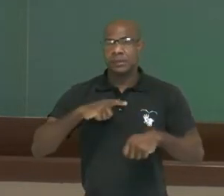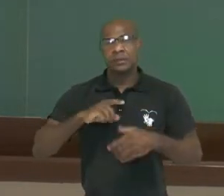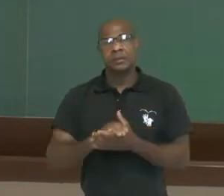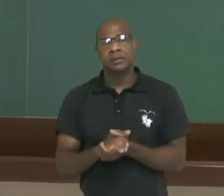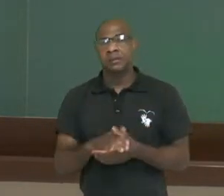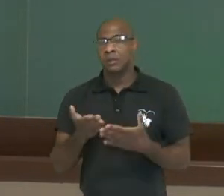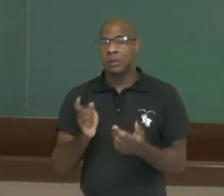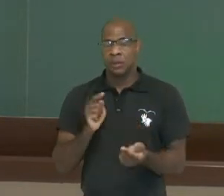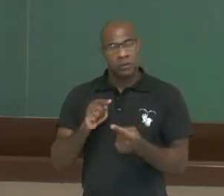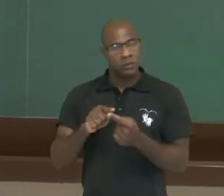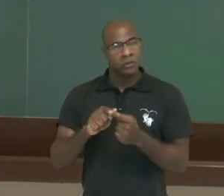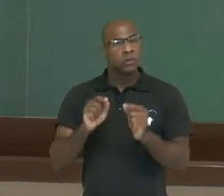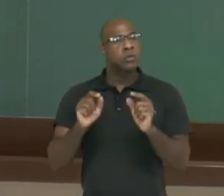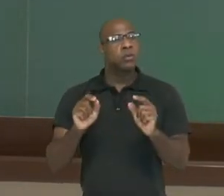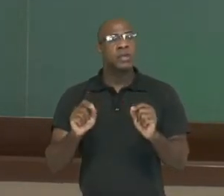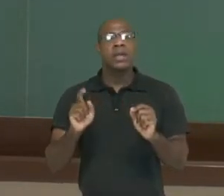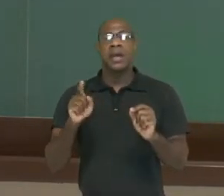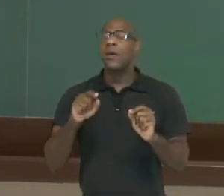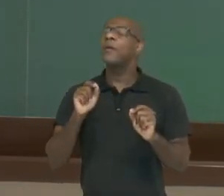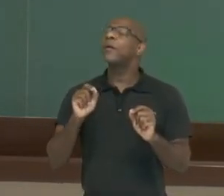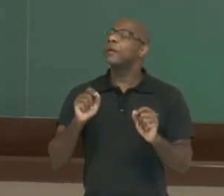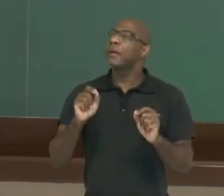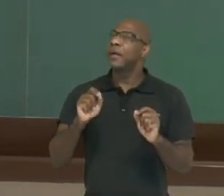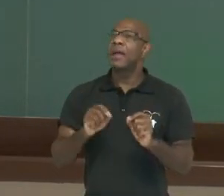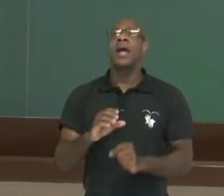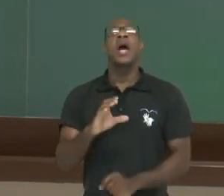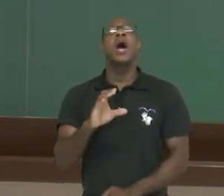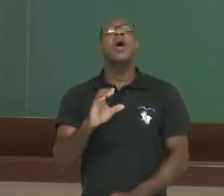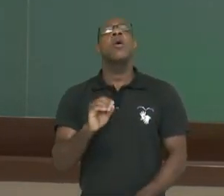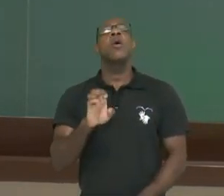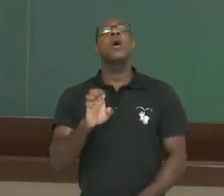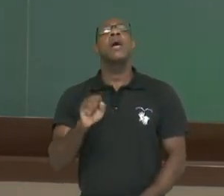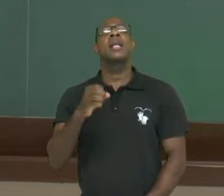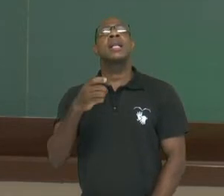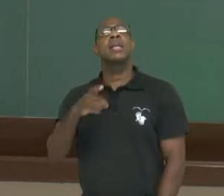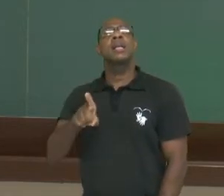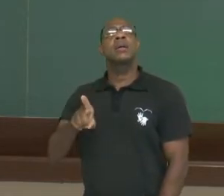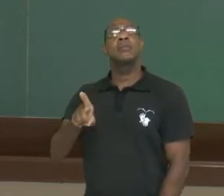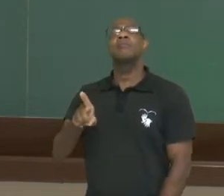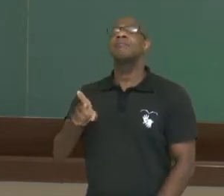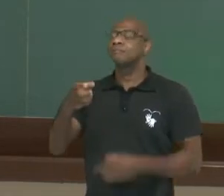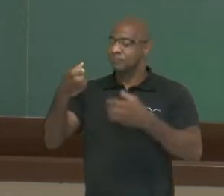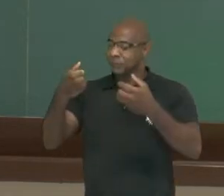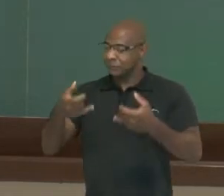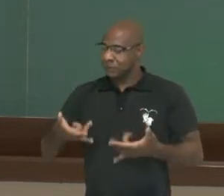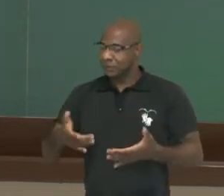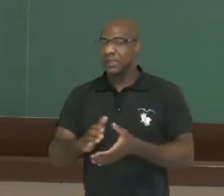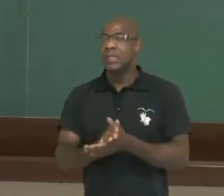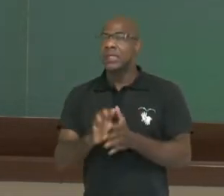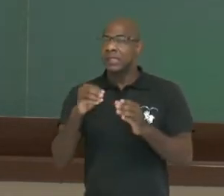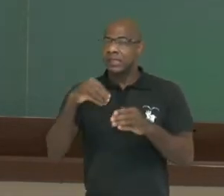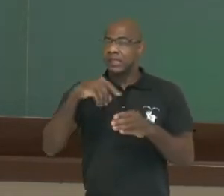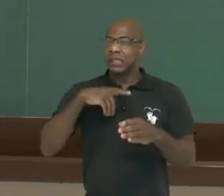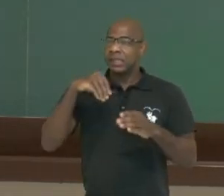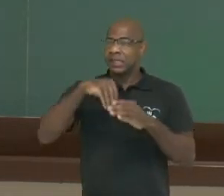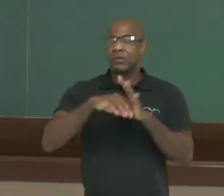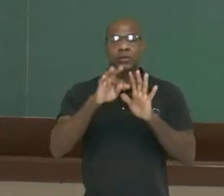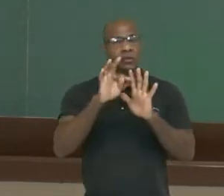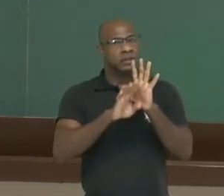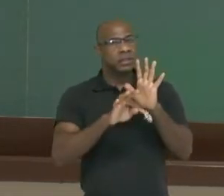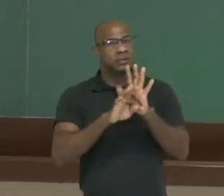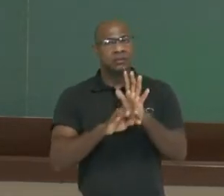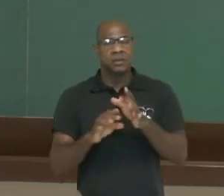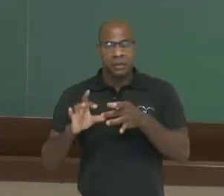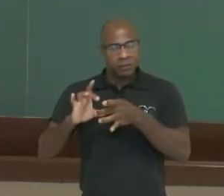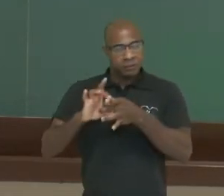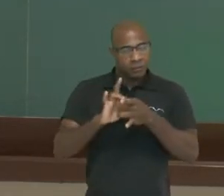esse objetivo, em outras palavras, é coesão. Nós vamos falar da coesão textual. Além da